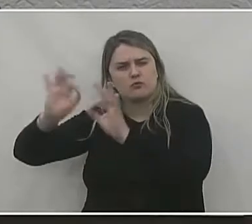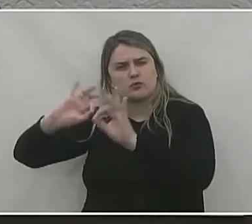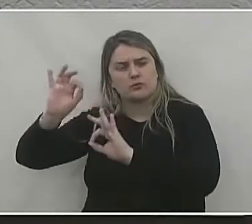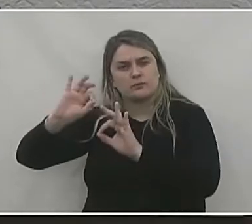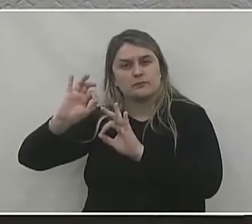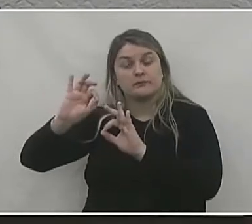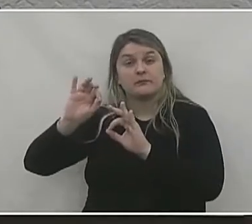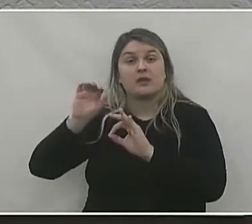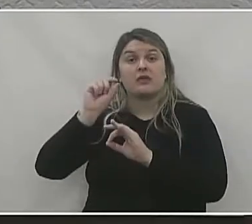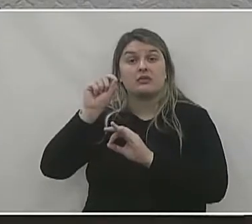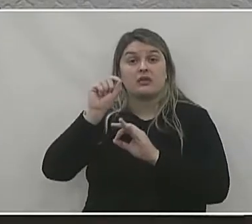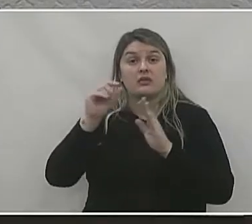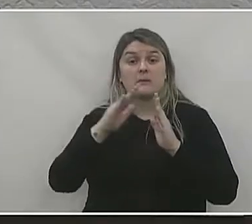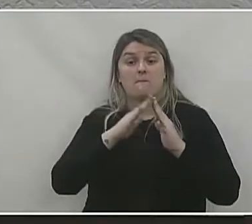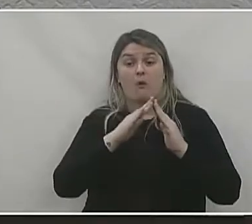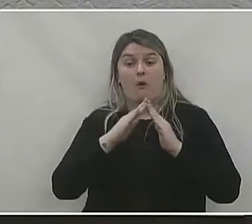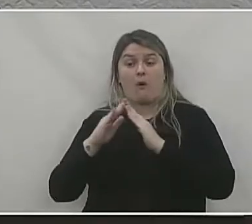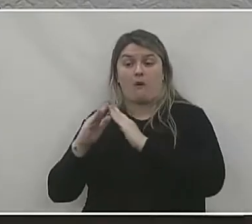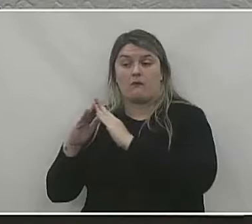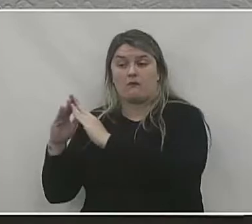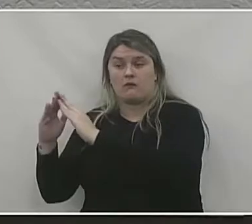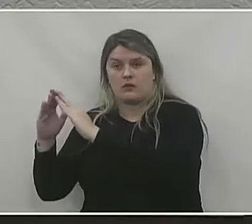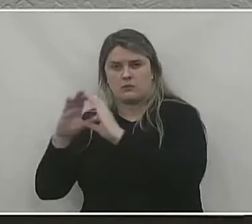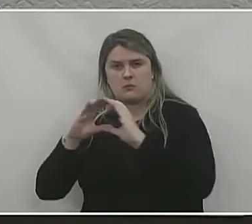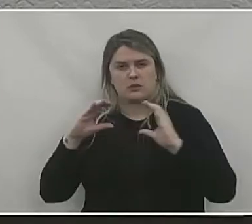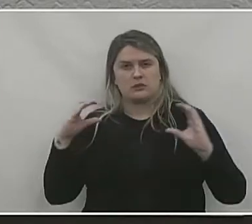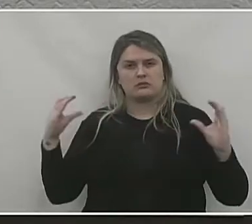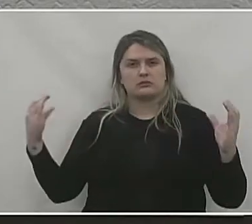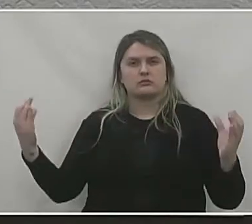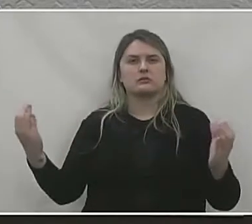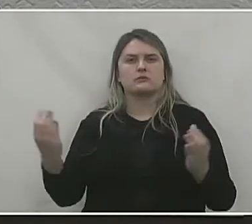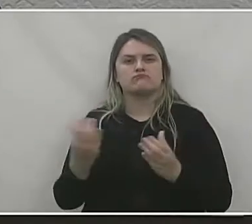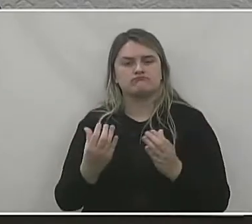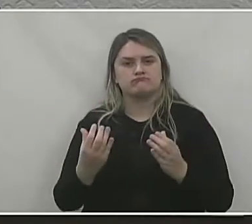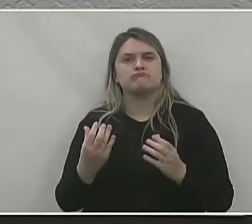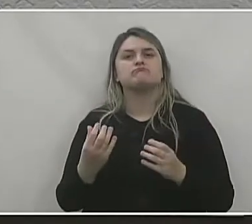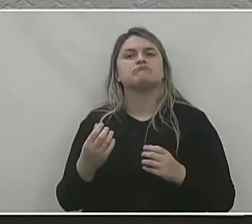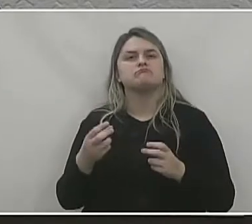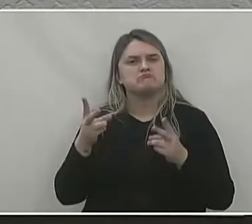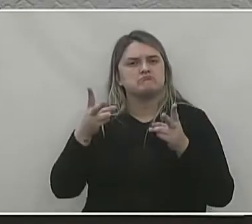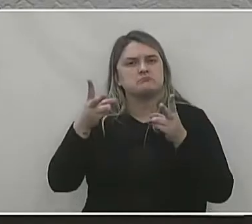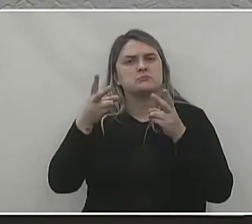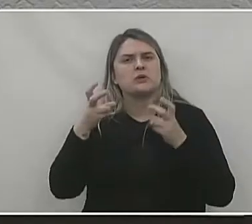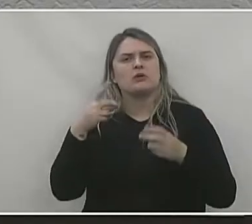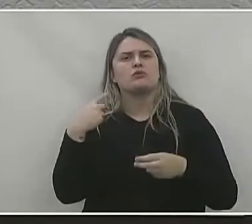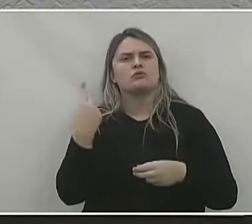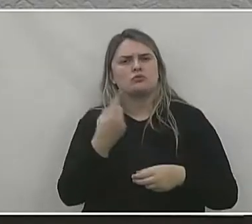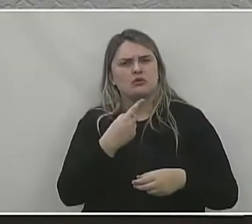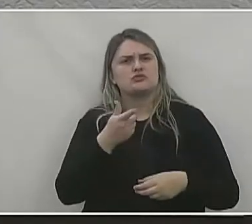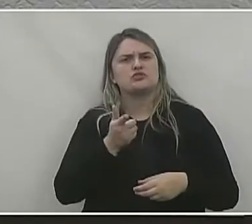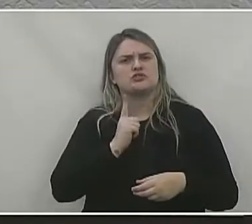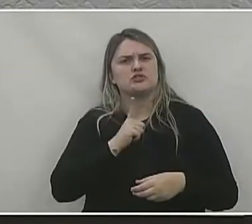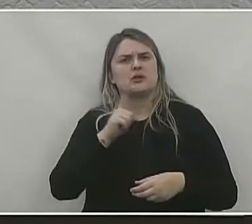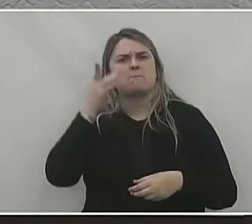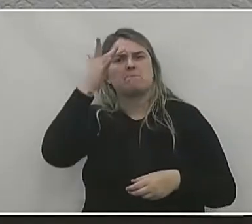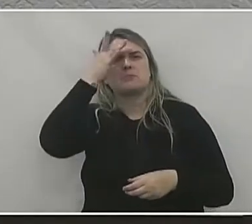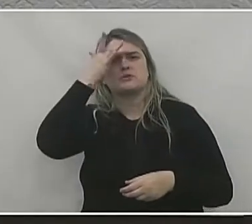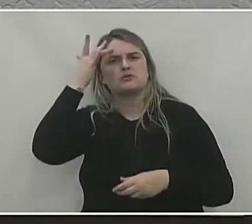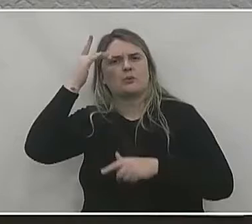E a comunidade ali pôde ver que nós tinha alguém que